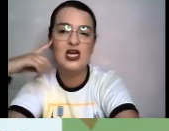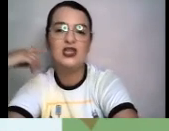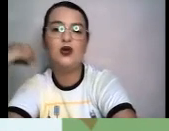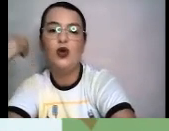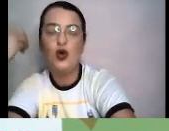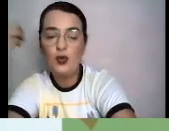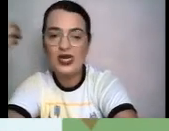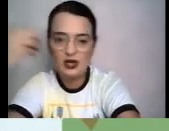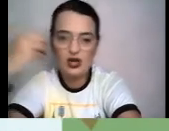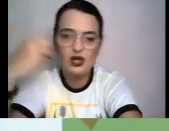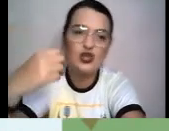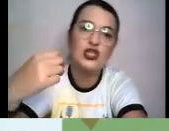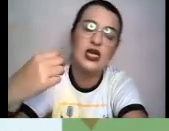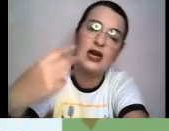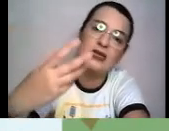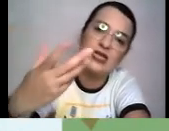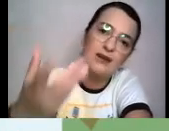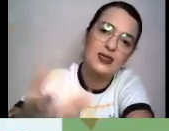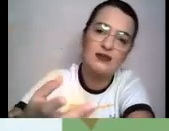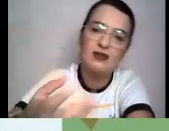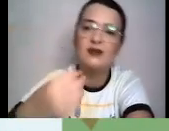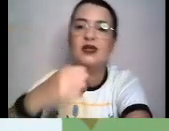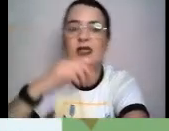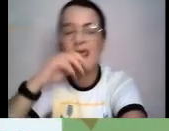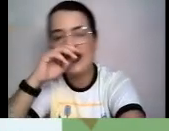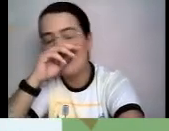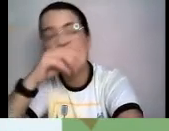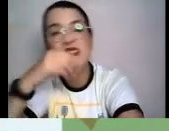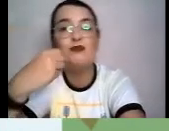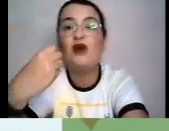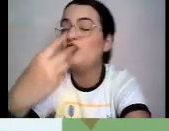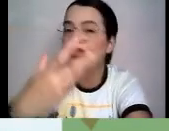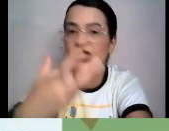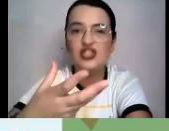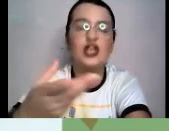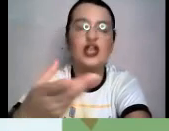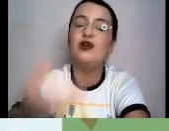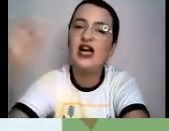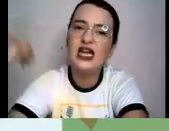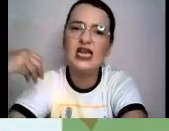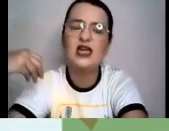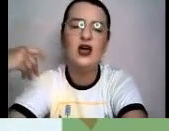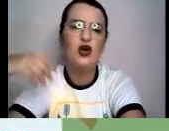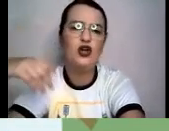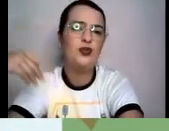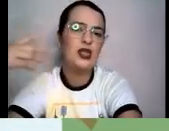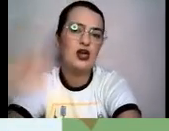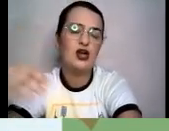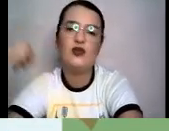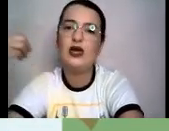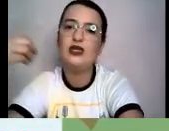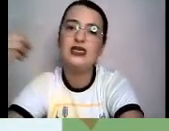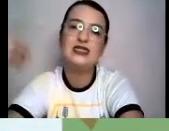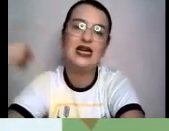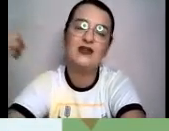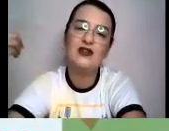produtos. Então, o petróleo hoje é a matéria-prima, né? É a principal fonte de energia. Como eu falei, hoje o